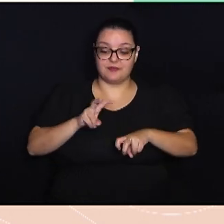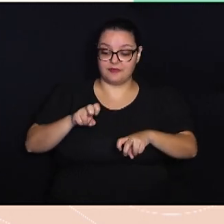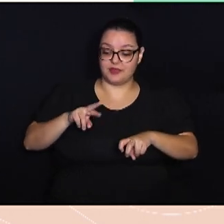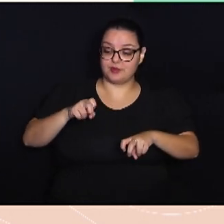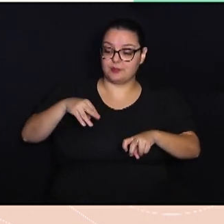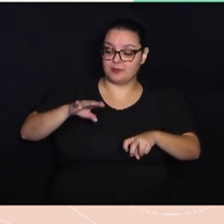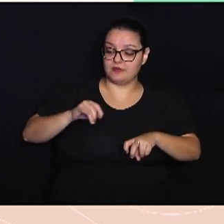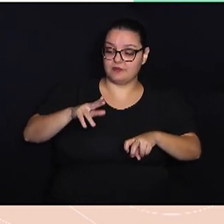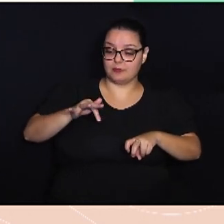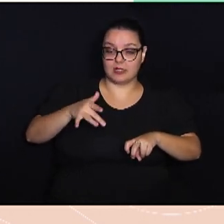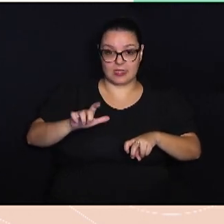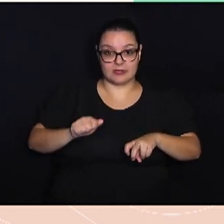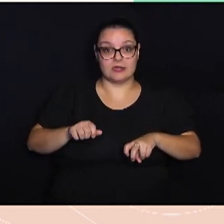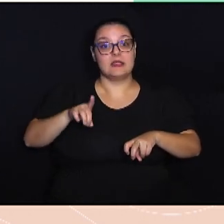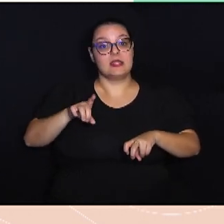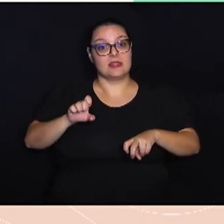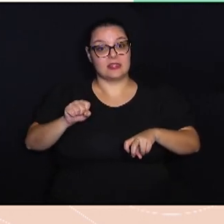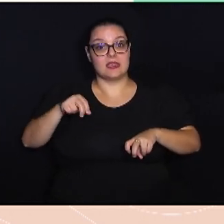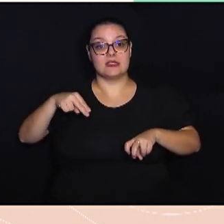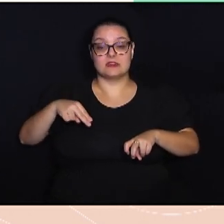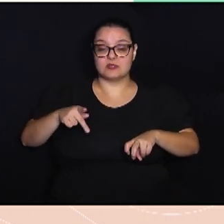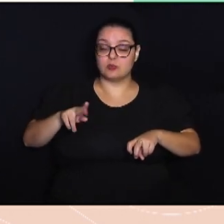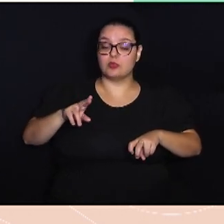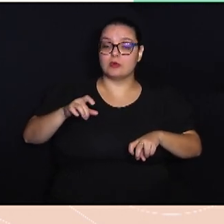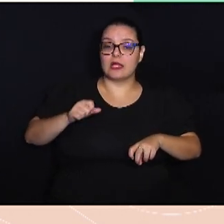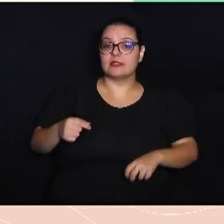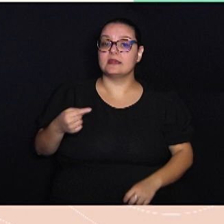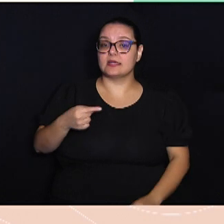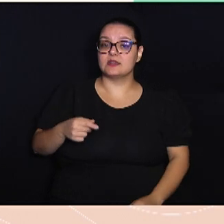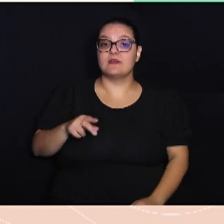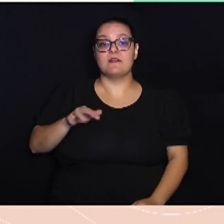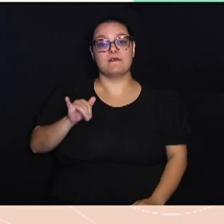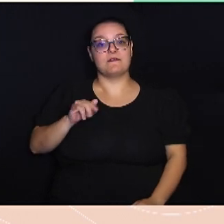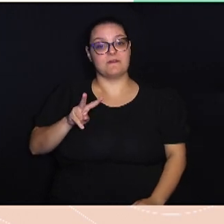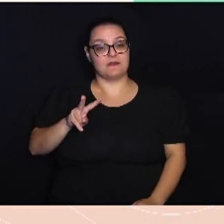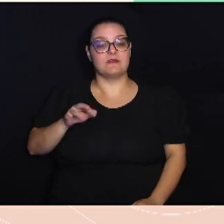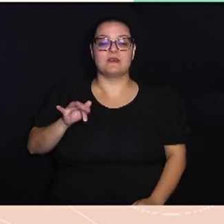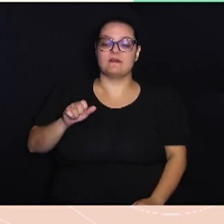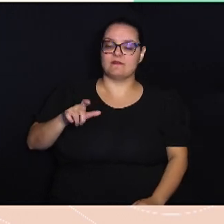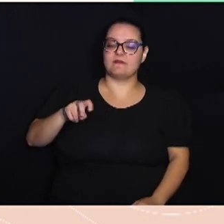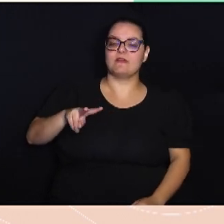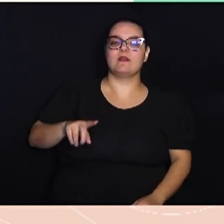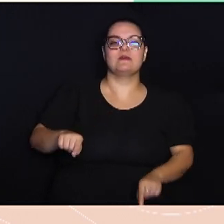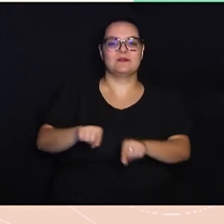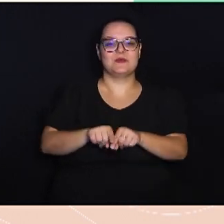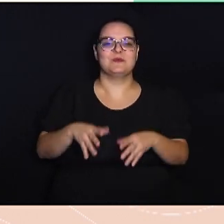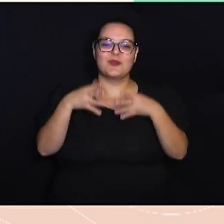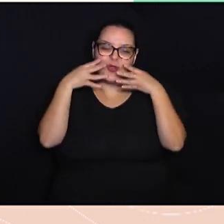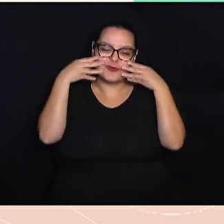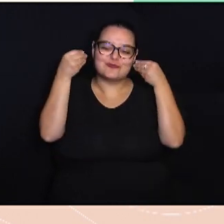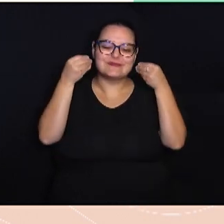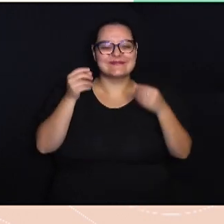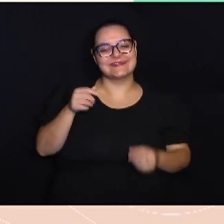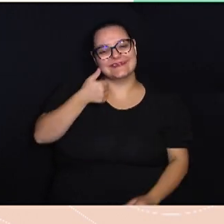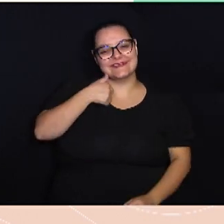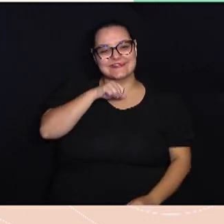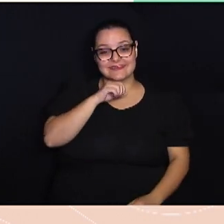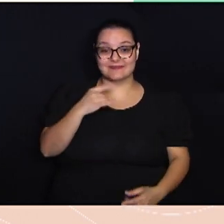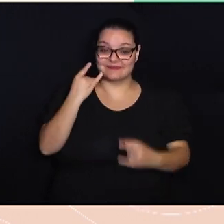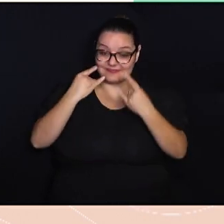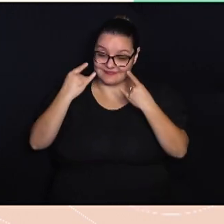o efeito do dólar nos preços, ele pode, em alguns preços, ser imediato, mas em outros preços ele pode